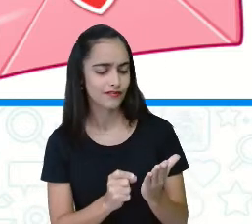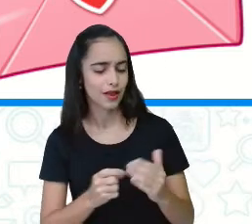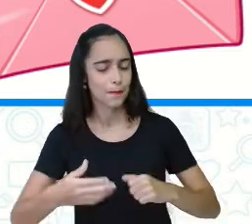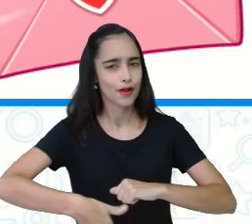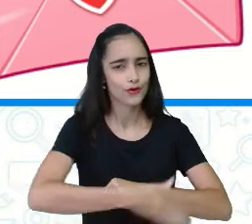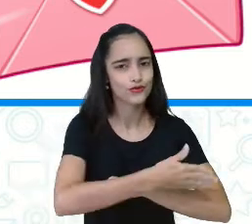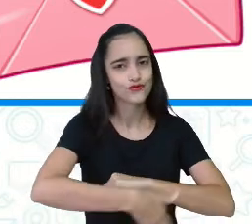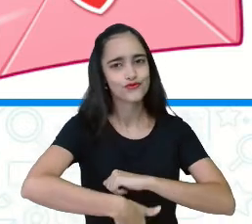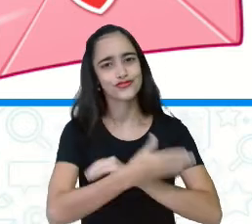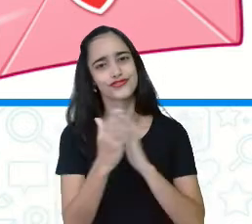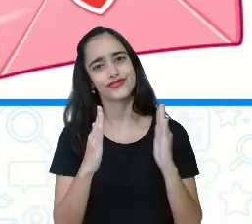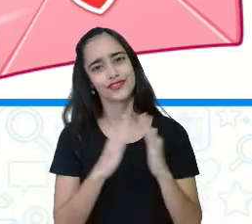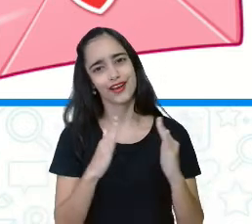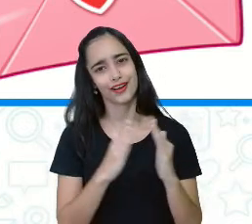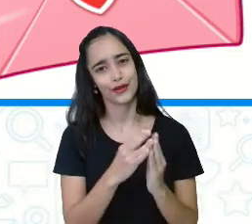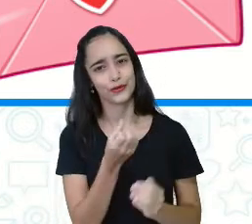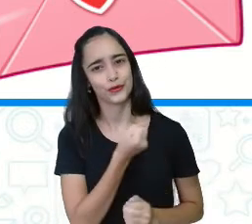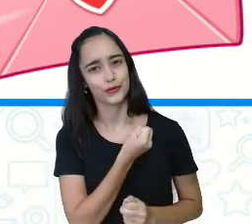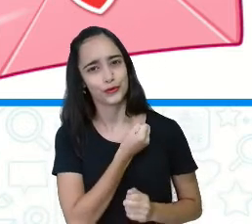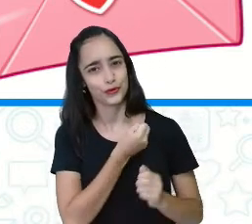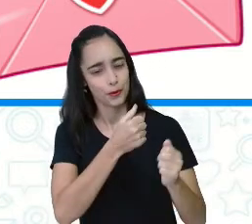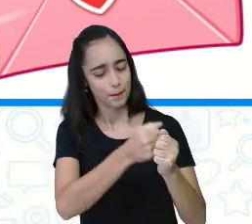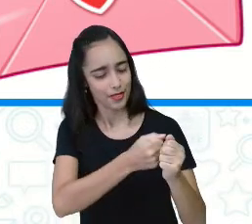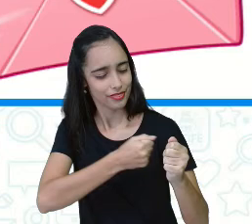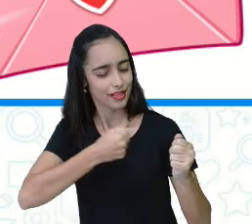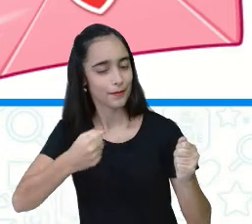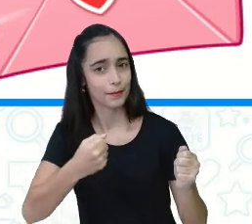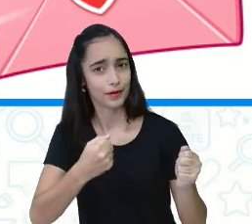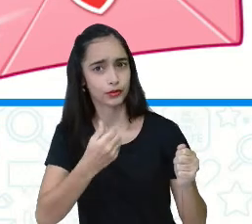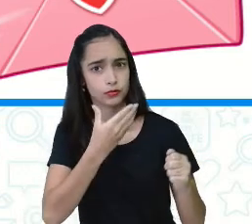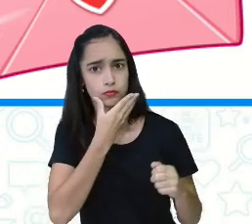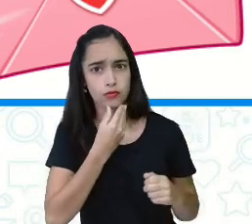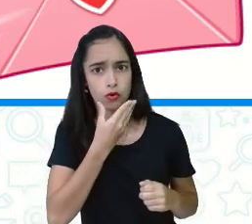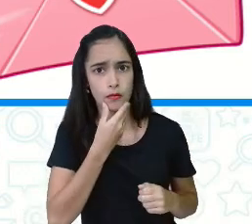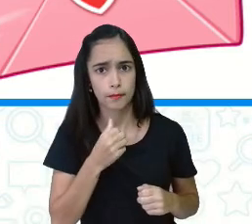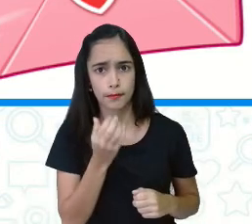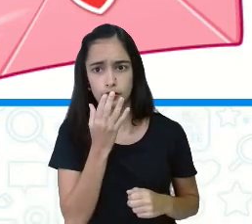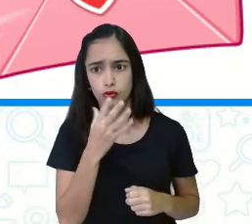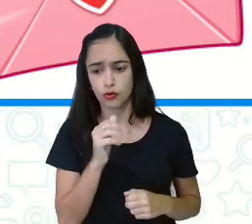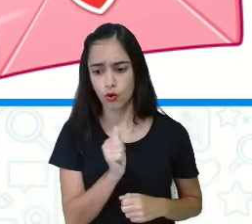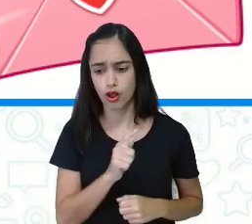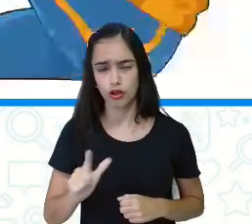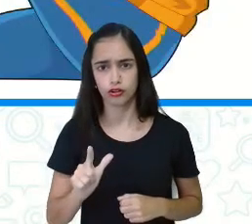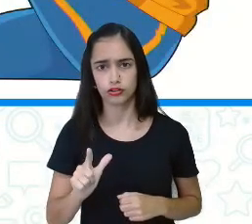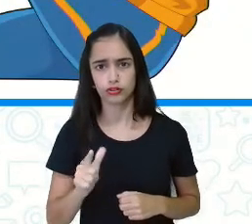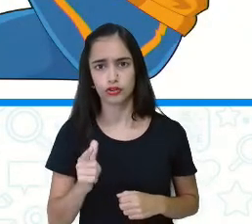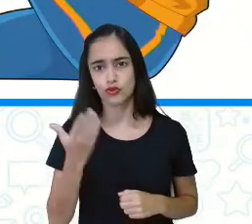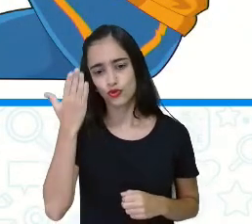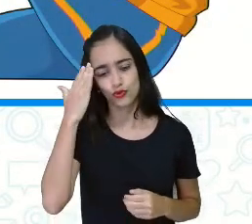das portas, ao menino azul que não sabe ler.